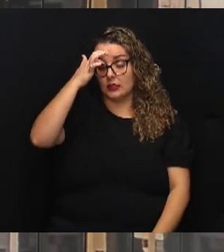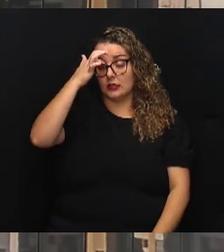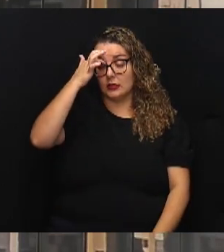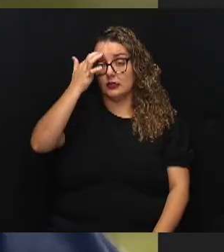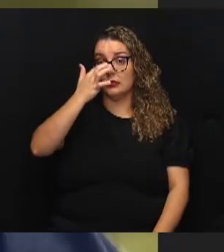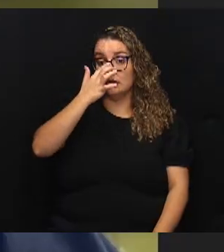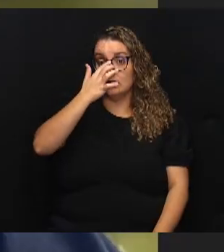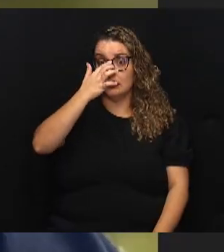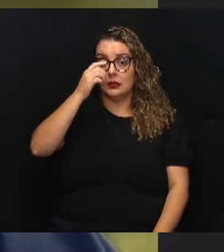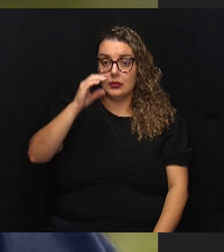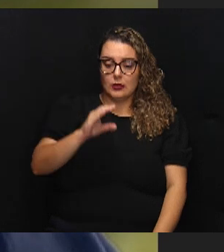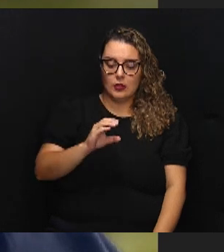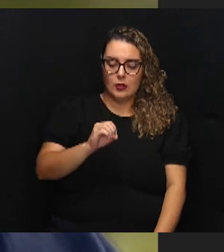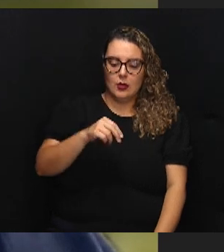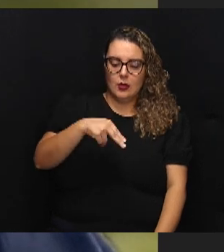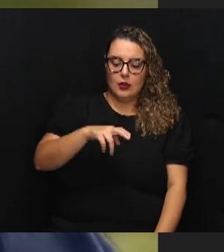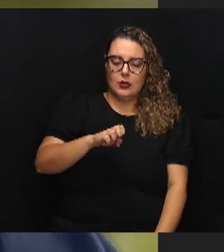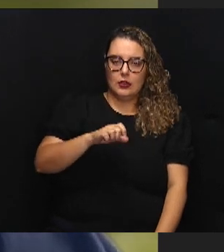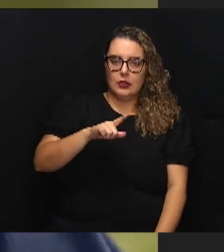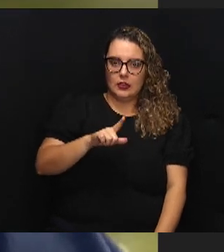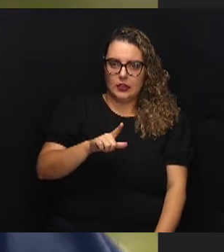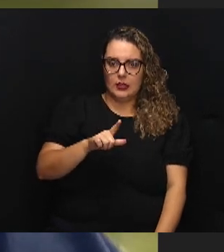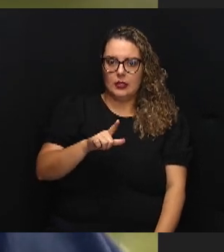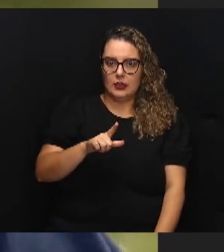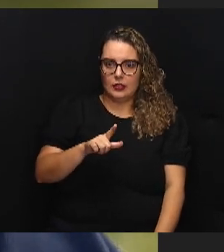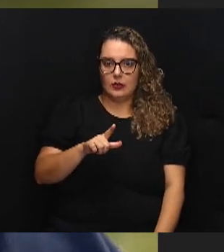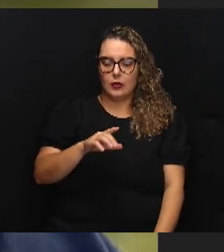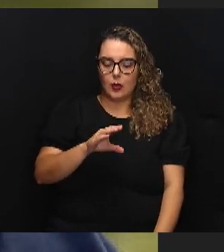Esse coquetel enzimático contendo essa descoberta,